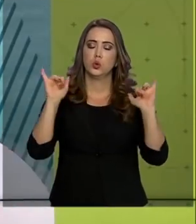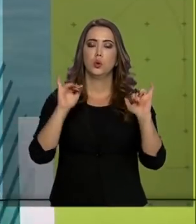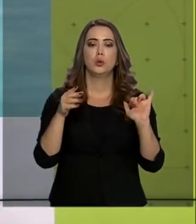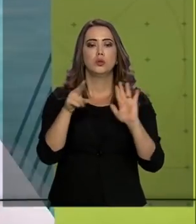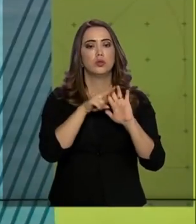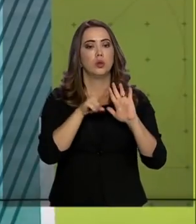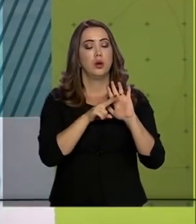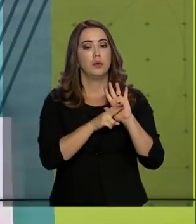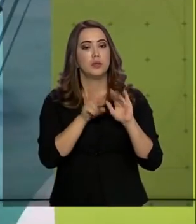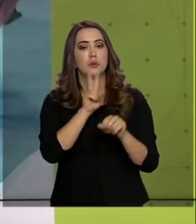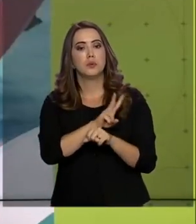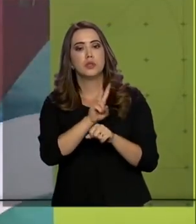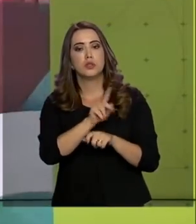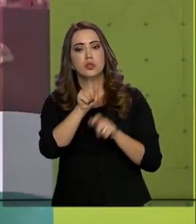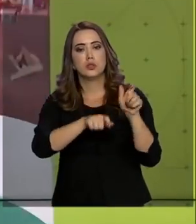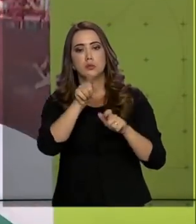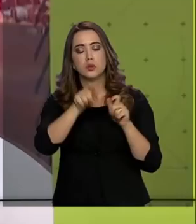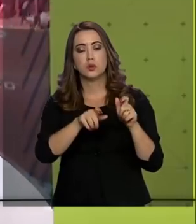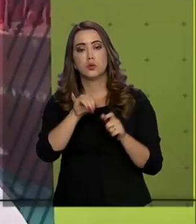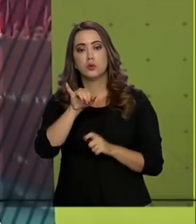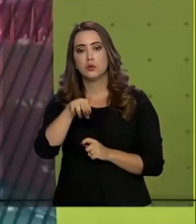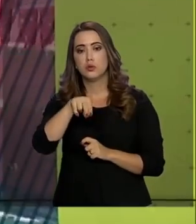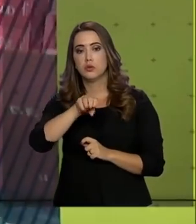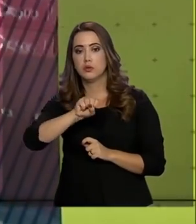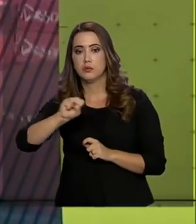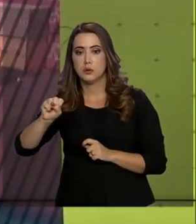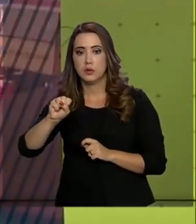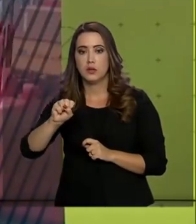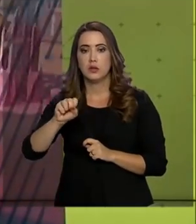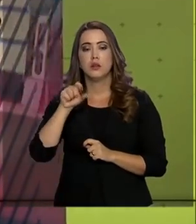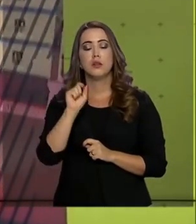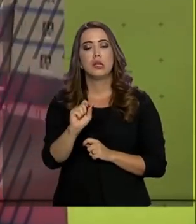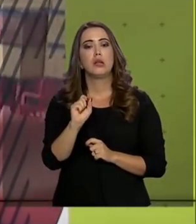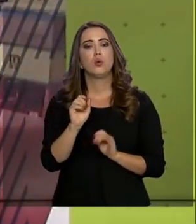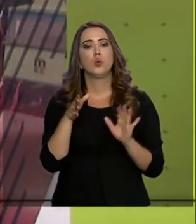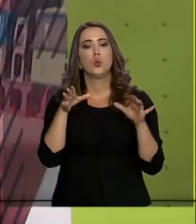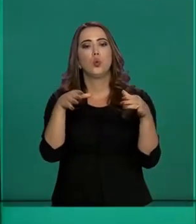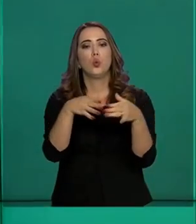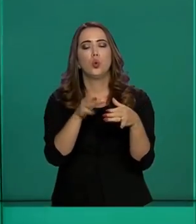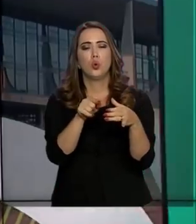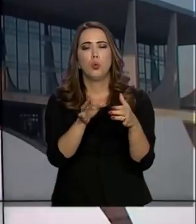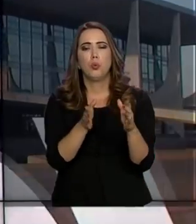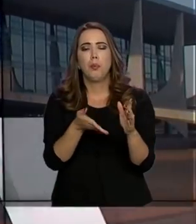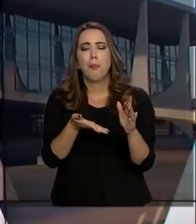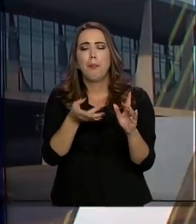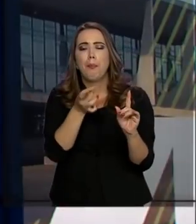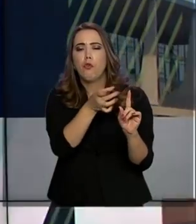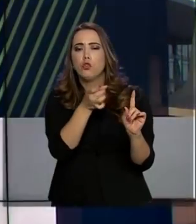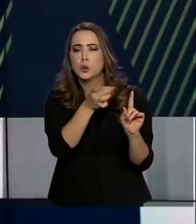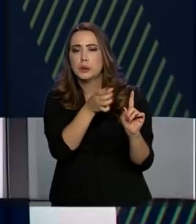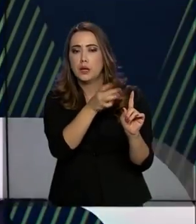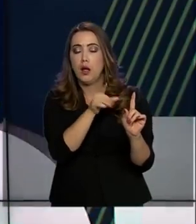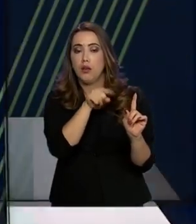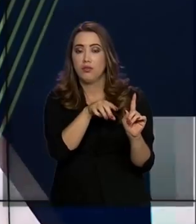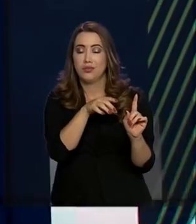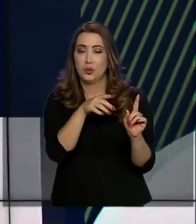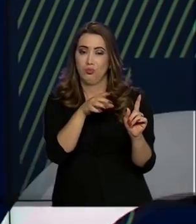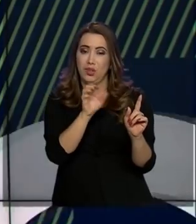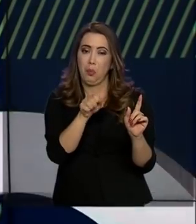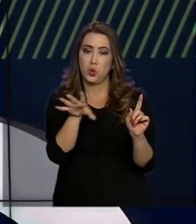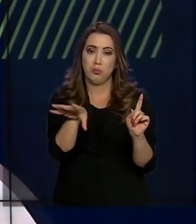medidas para proteger os beneficiários do INSS, que fazem parte do público mais vulnerável ao Covid